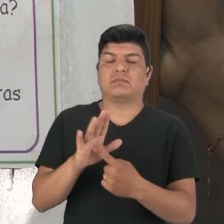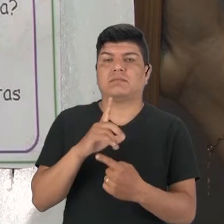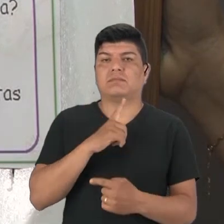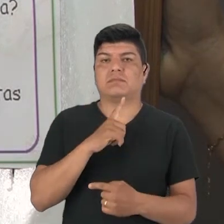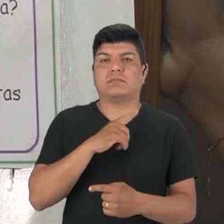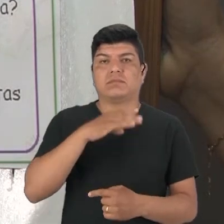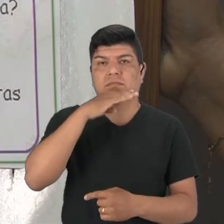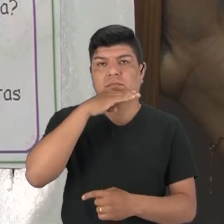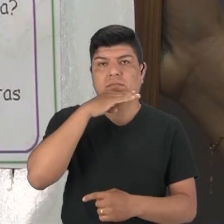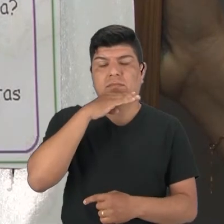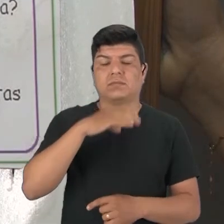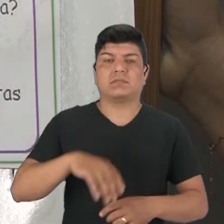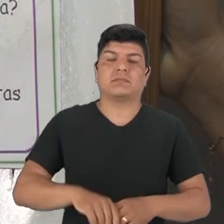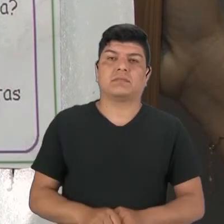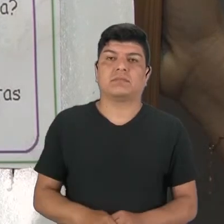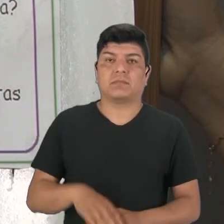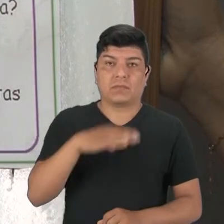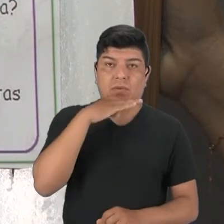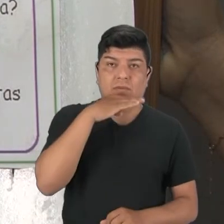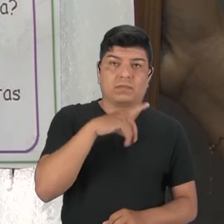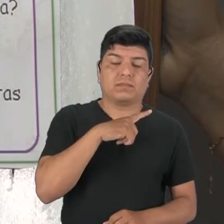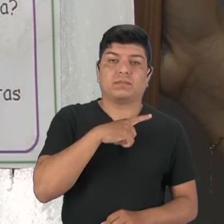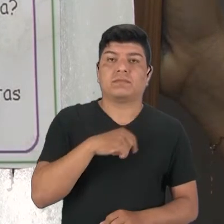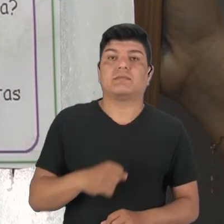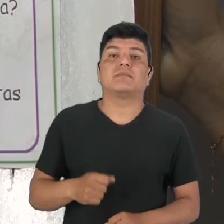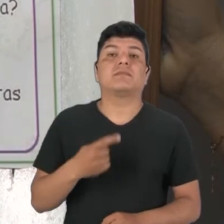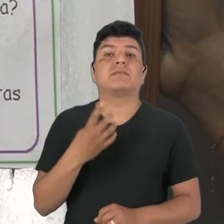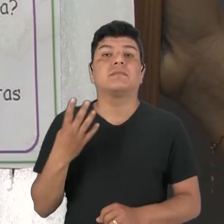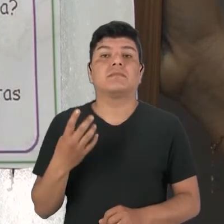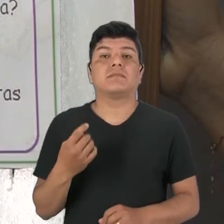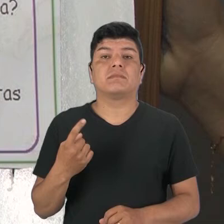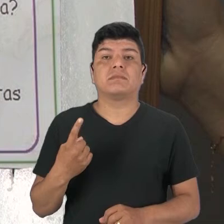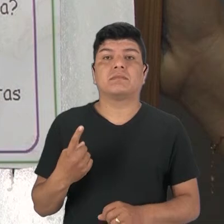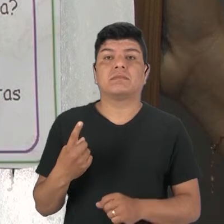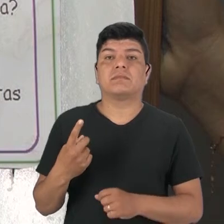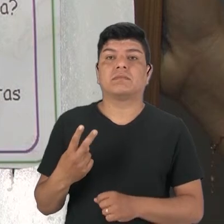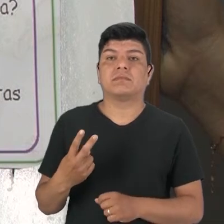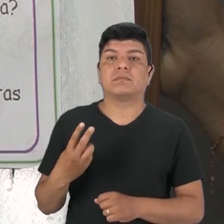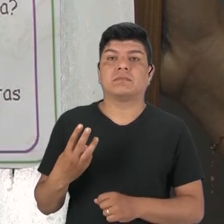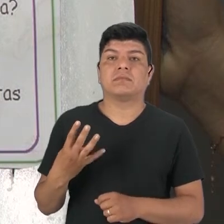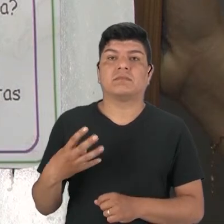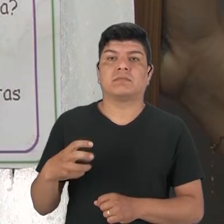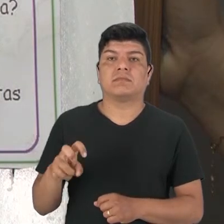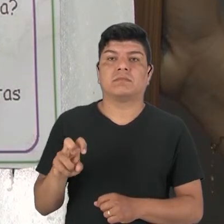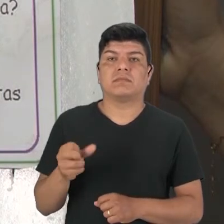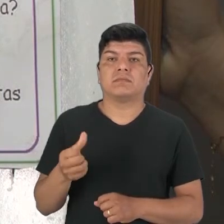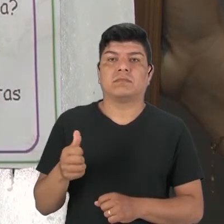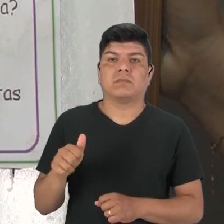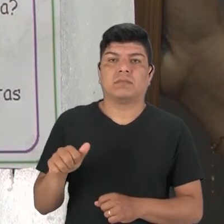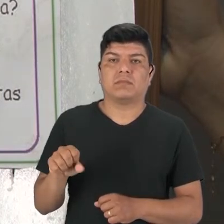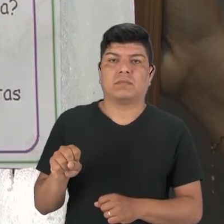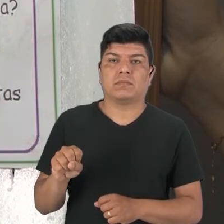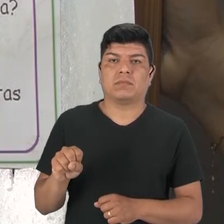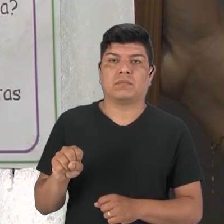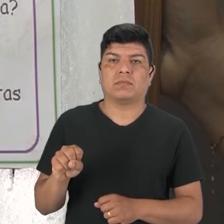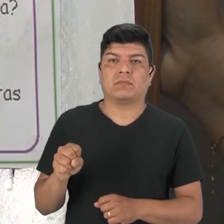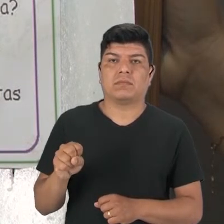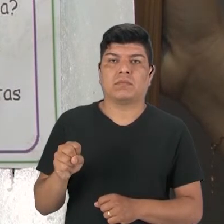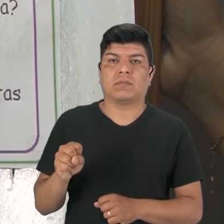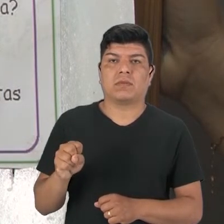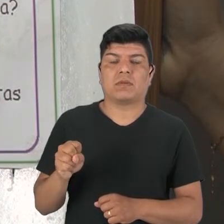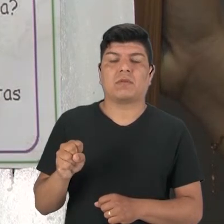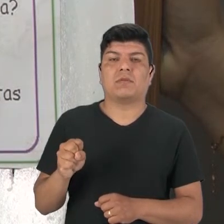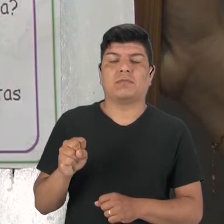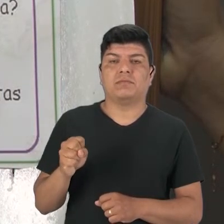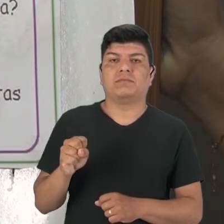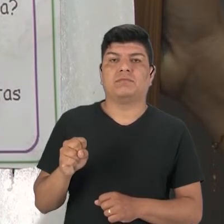aí é mangueiras. Mangueiras eu tenho quantas? 1, 2, 3, 4, 5, 6, 7, 8,